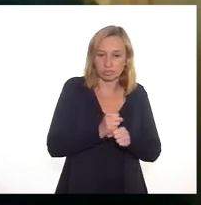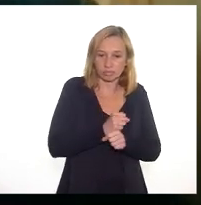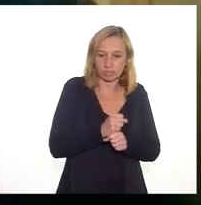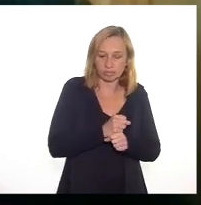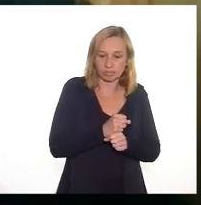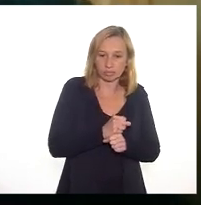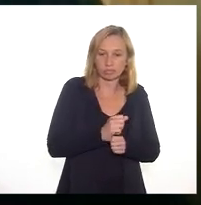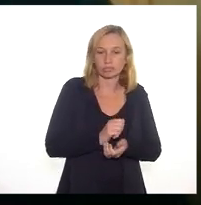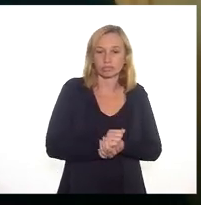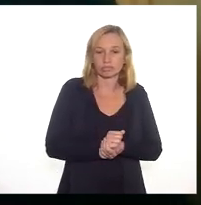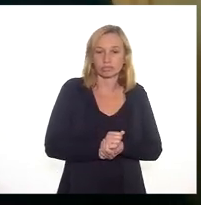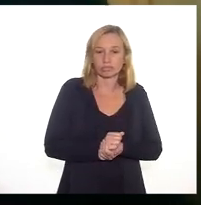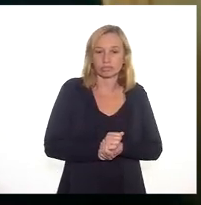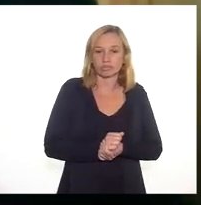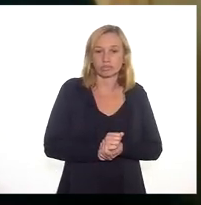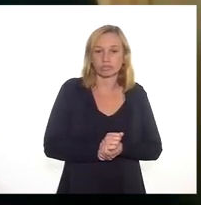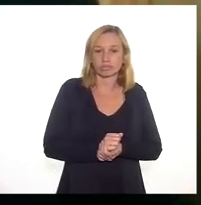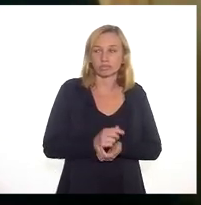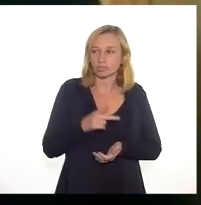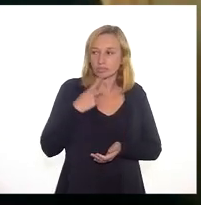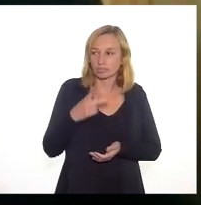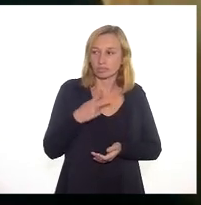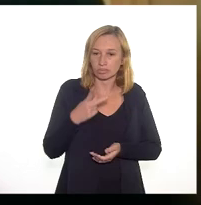destruímos o santo em nome de Jesus.